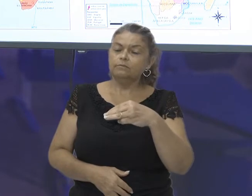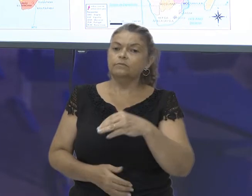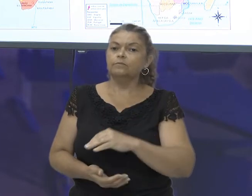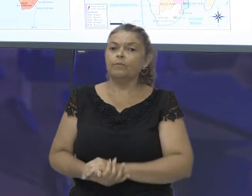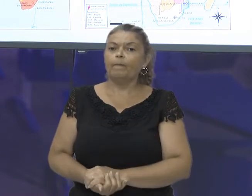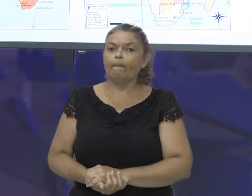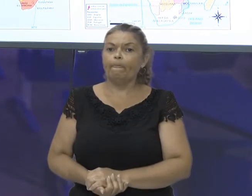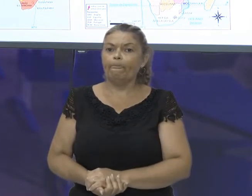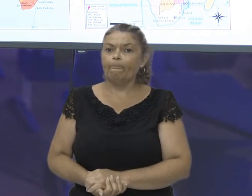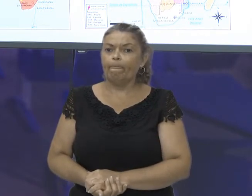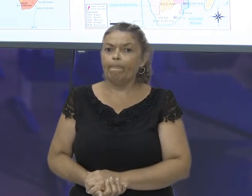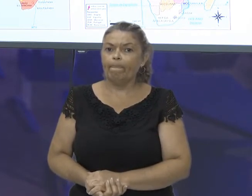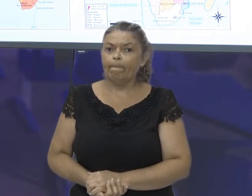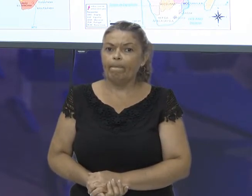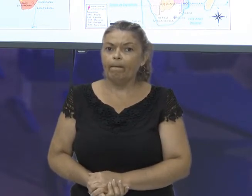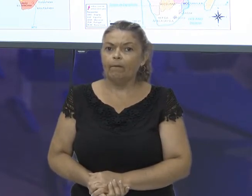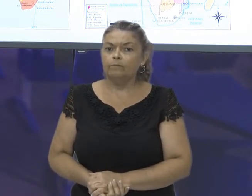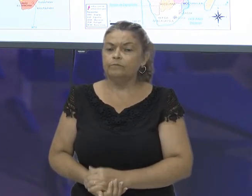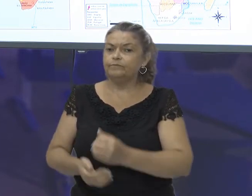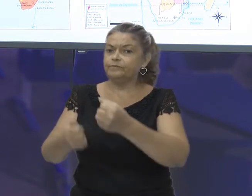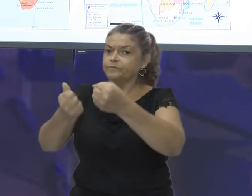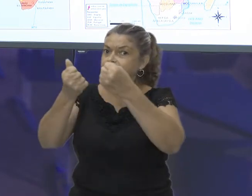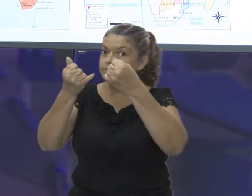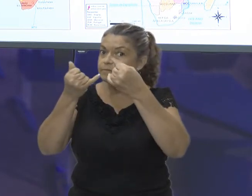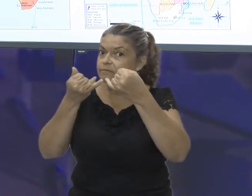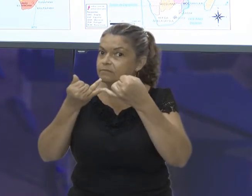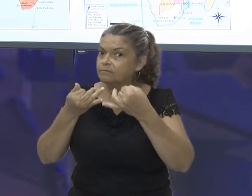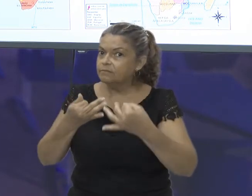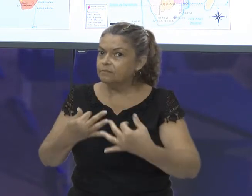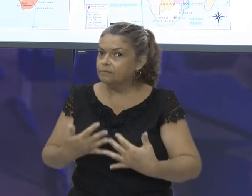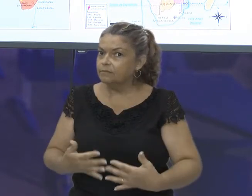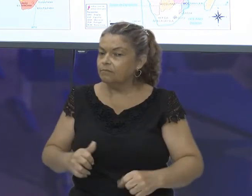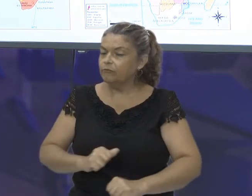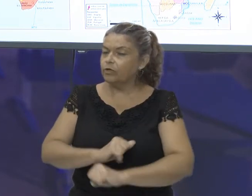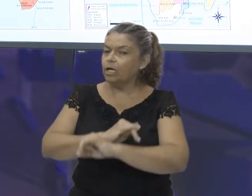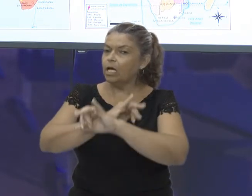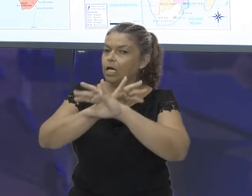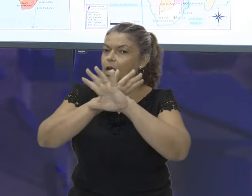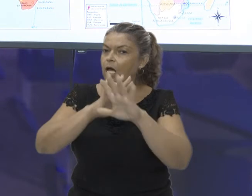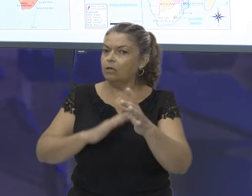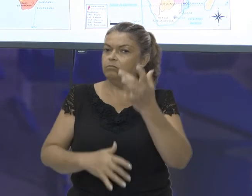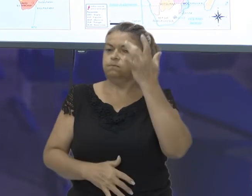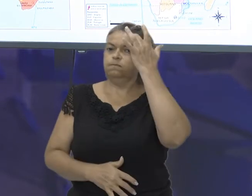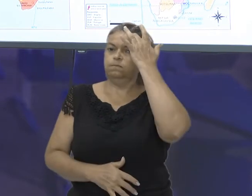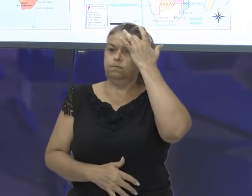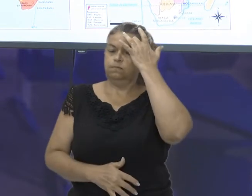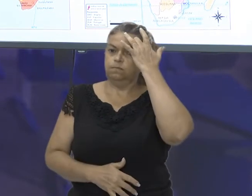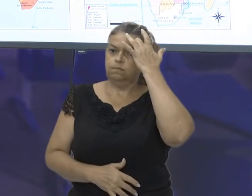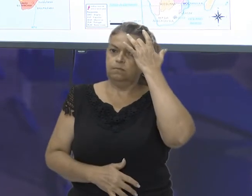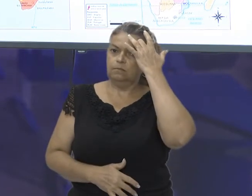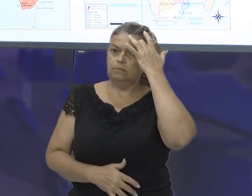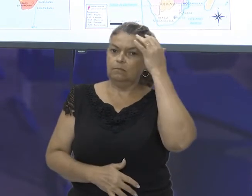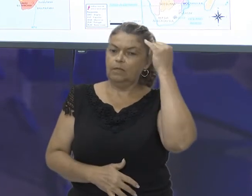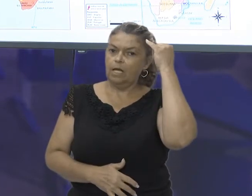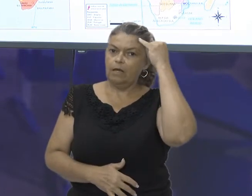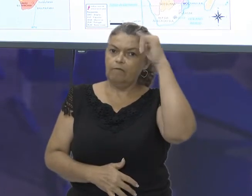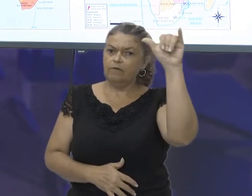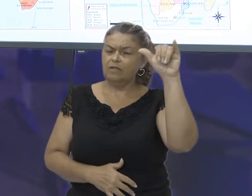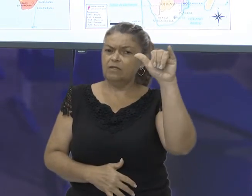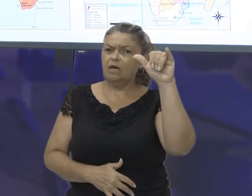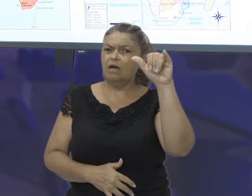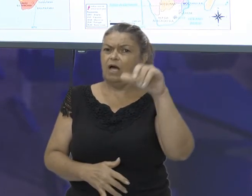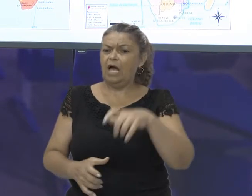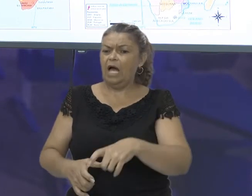atual, ou seja, para ficar mais confortável, evitar a maioria dos